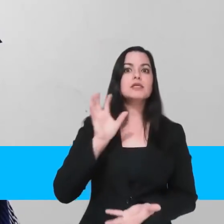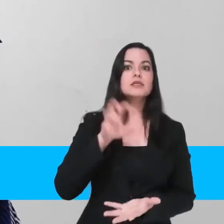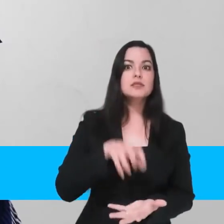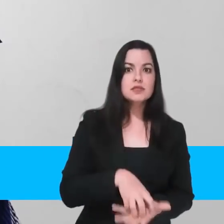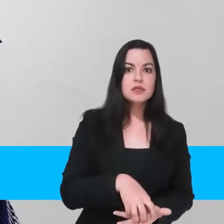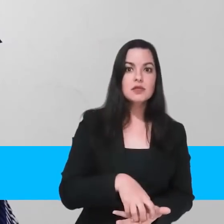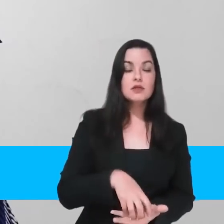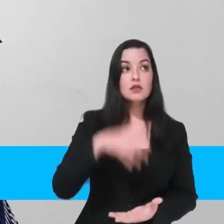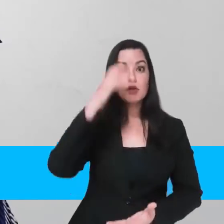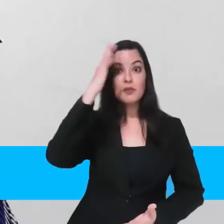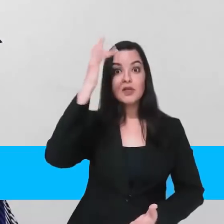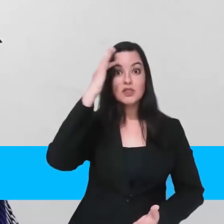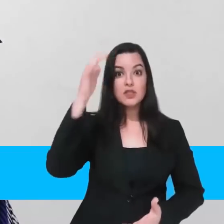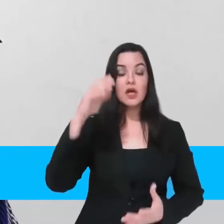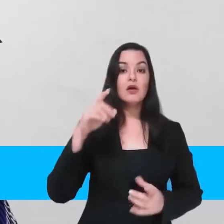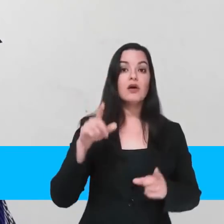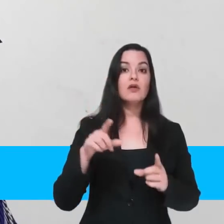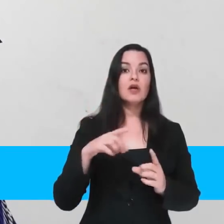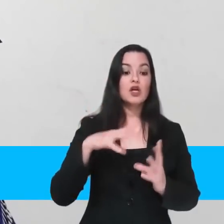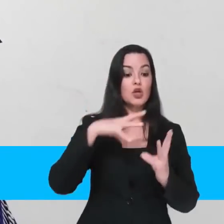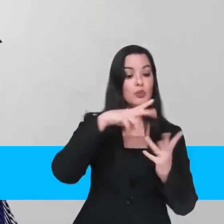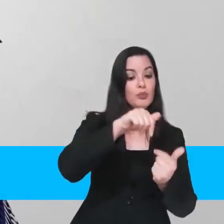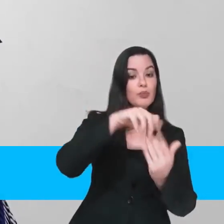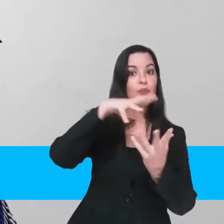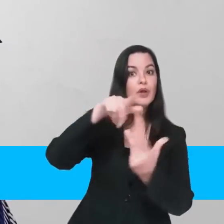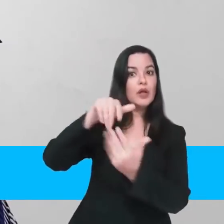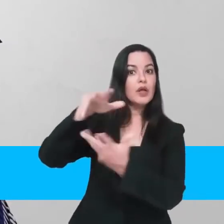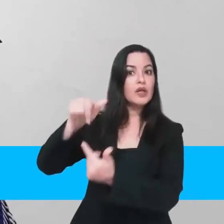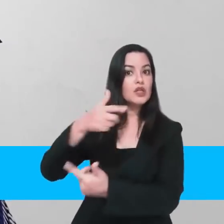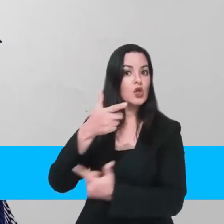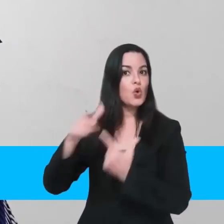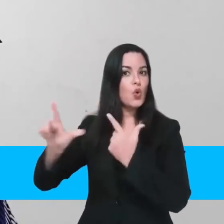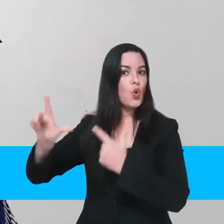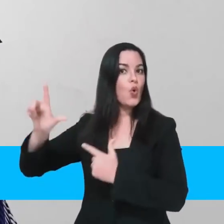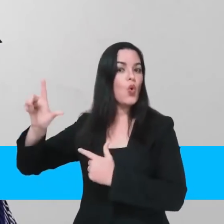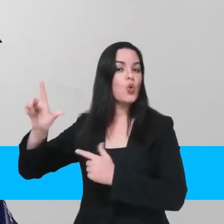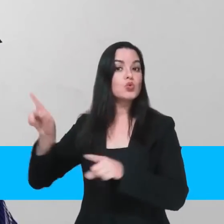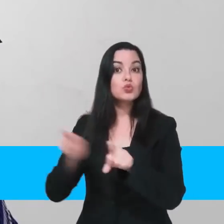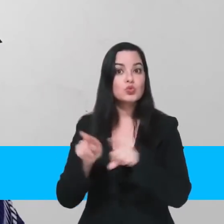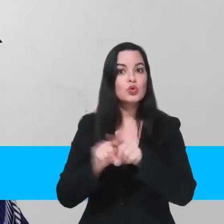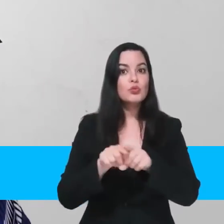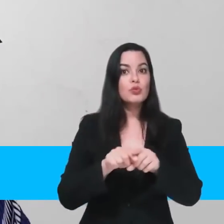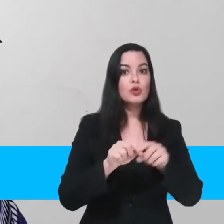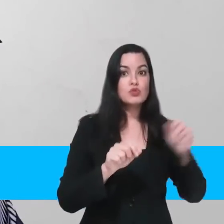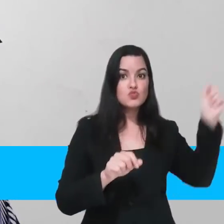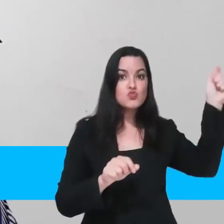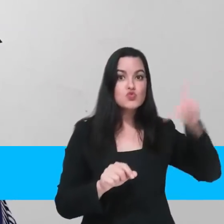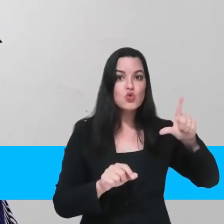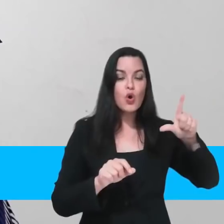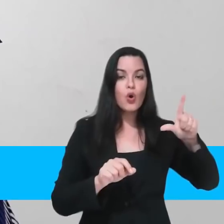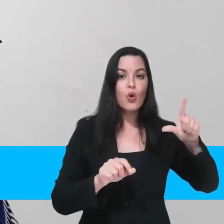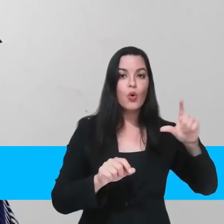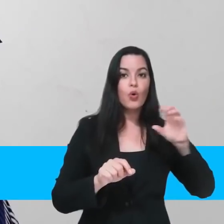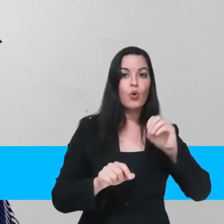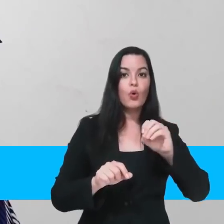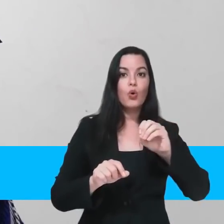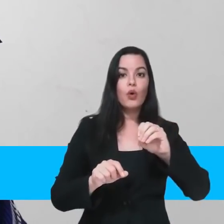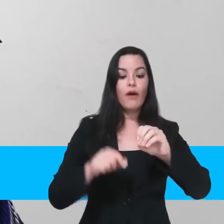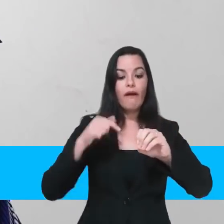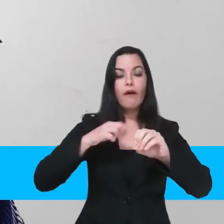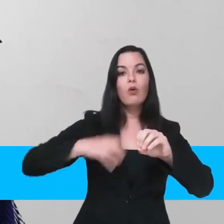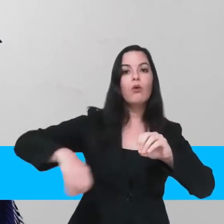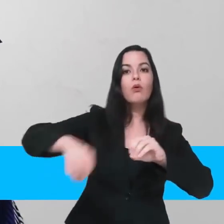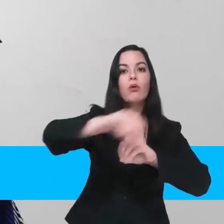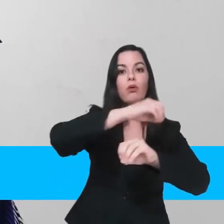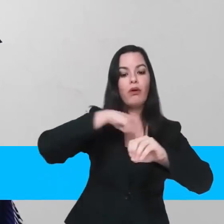planetas, inclusive o Sol, que não era na época considerado uma estrela, giravam em torno da Terra.